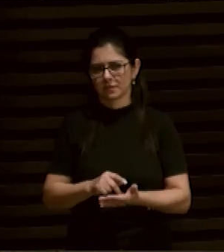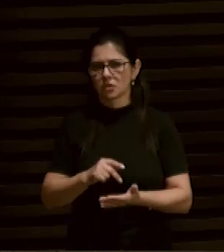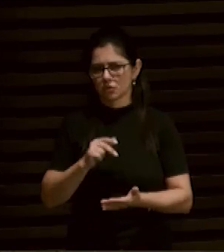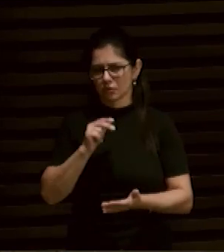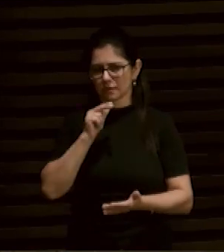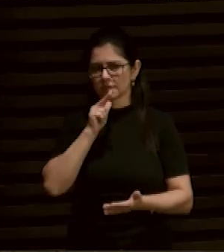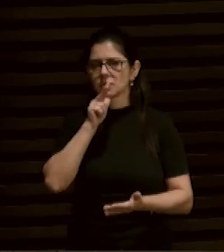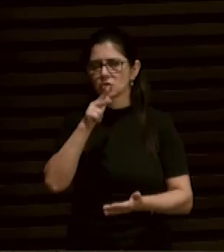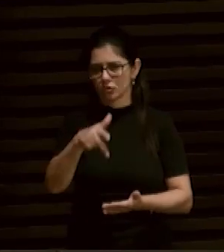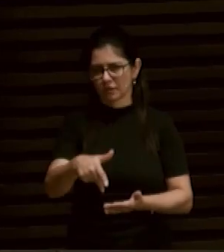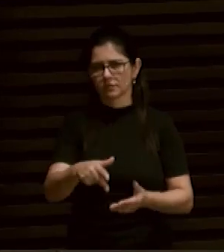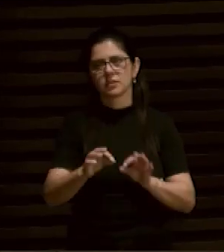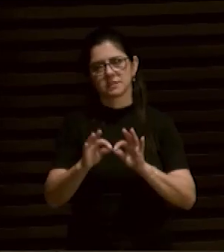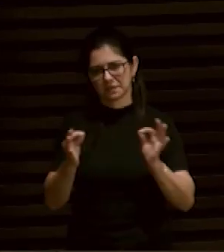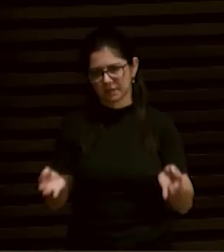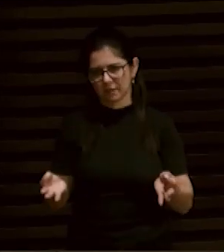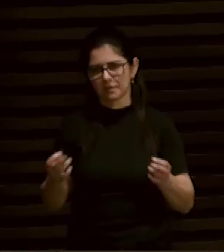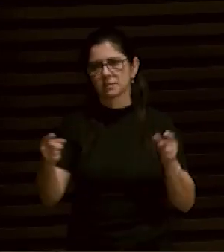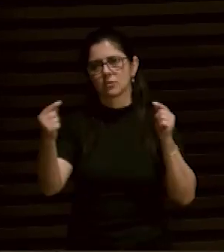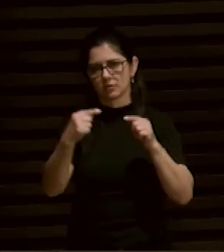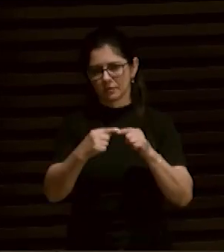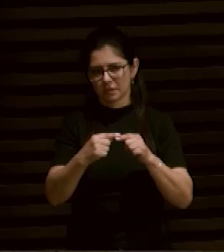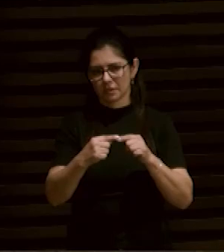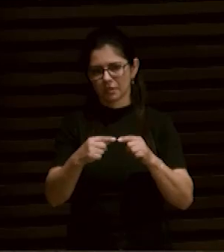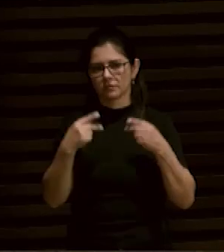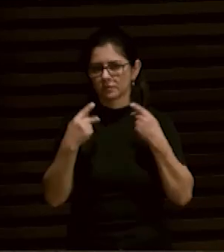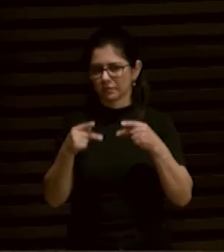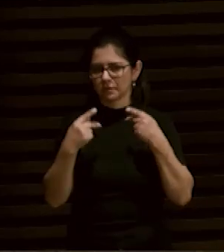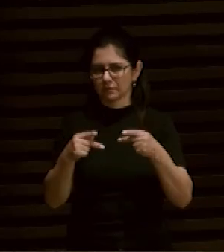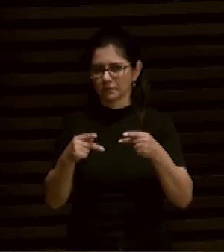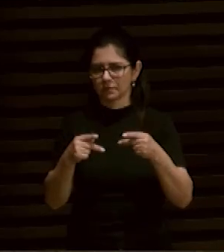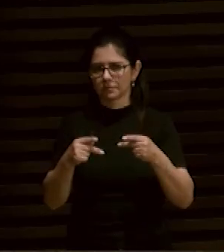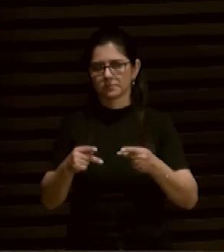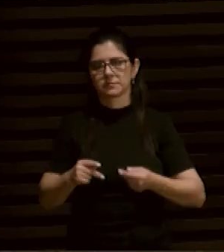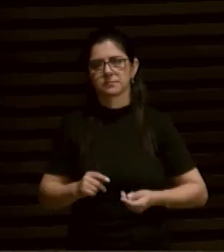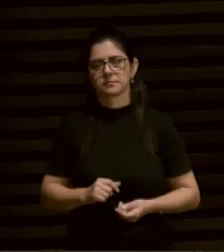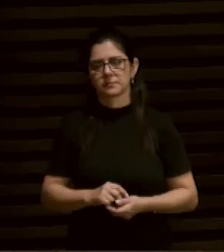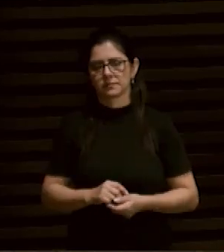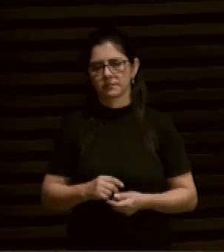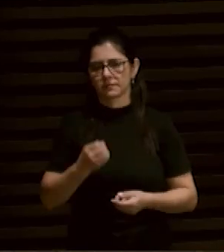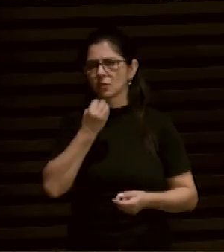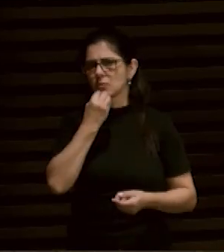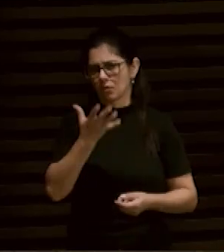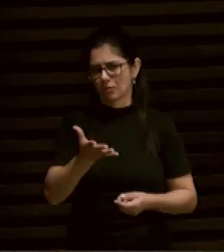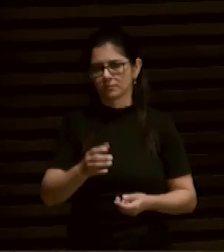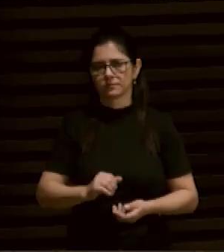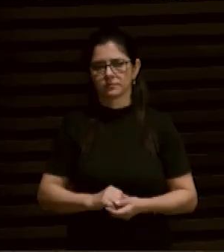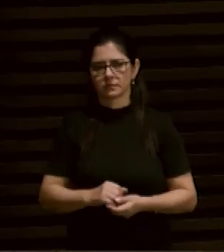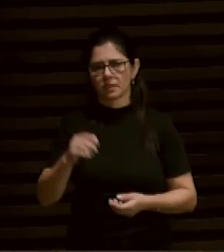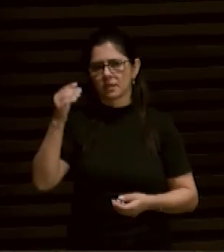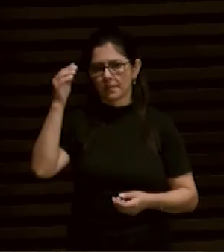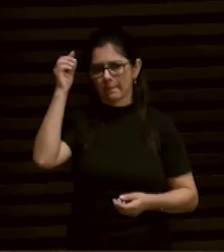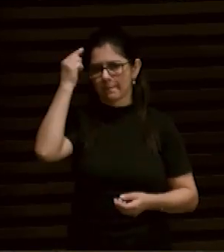ele foi muito objetivo, a mensagem também foi fora da cidade. Meus irmãos, pensar dessa forma